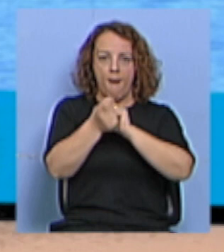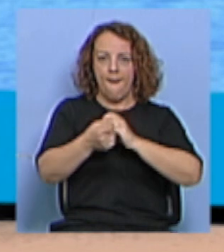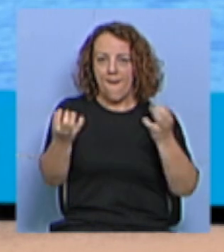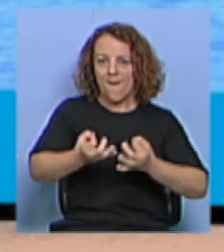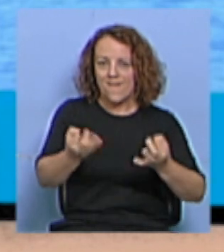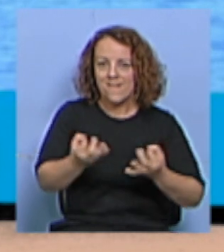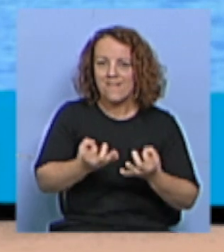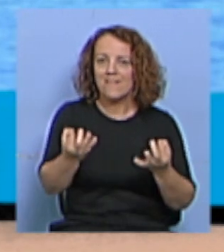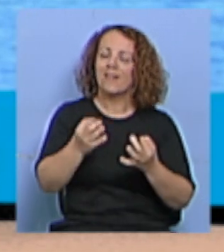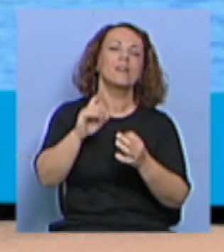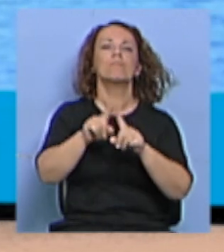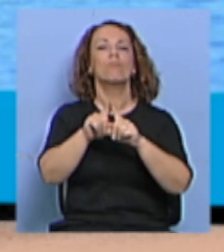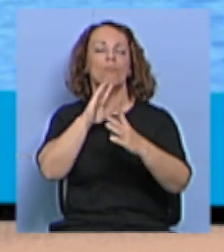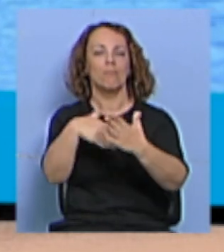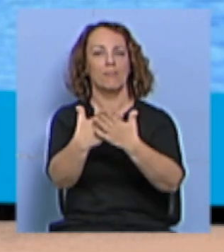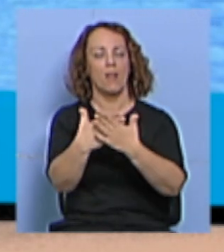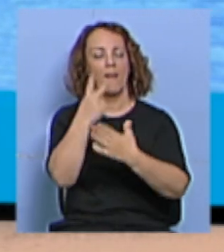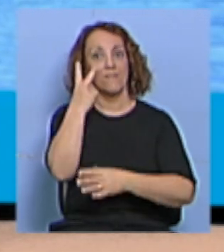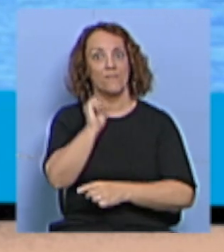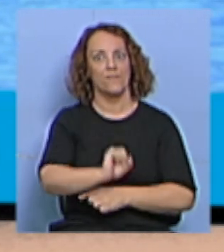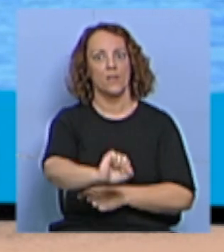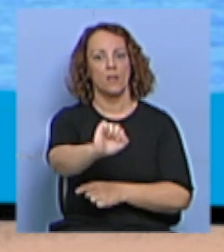um momento marcante na vida das pessoas,